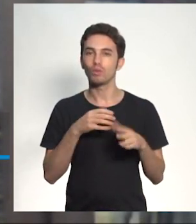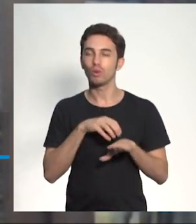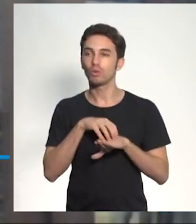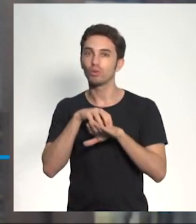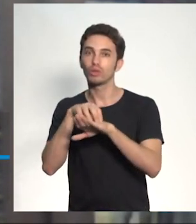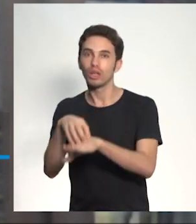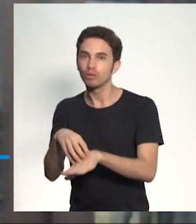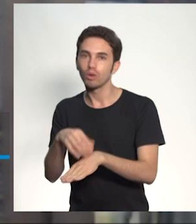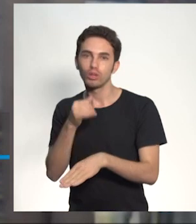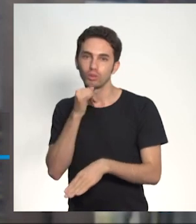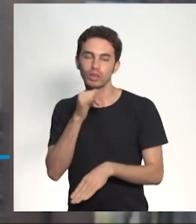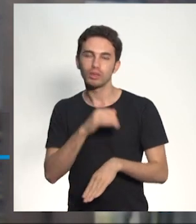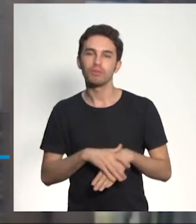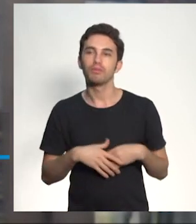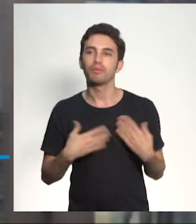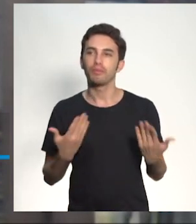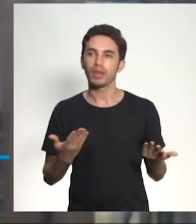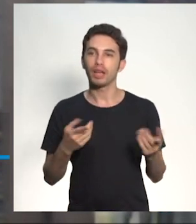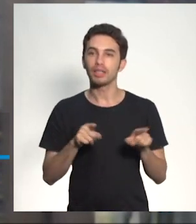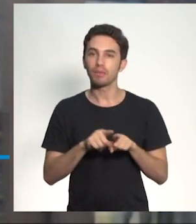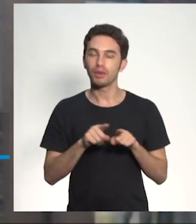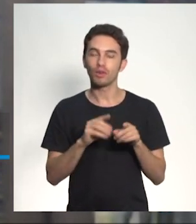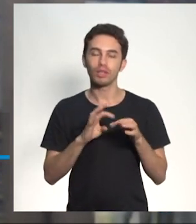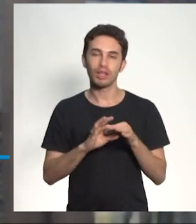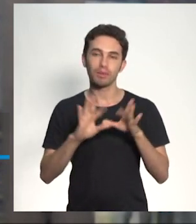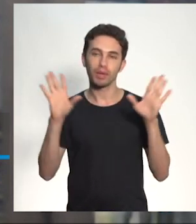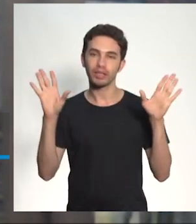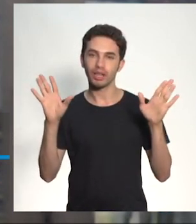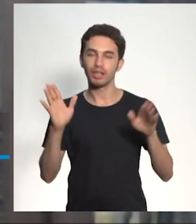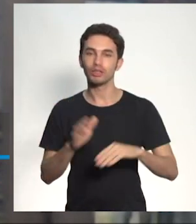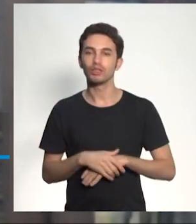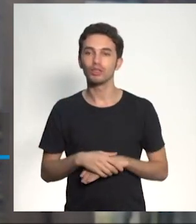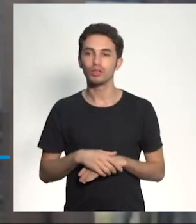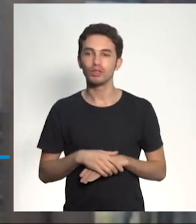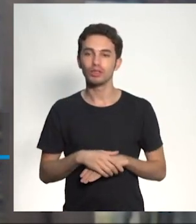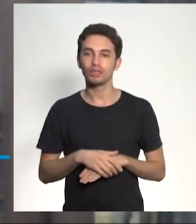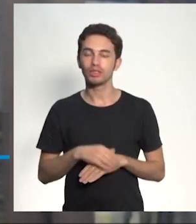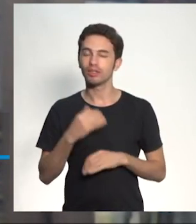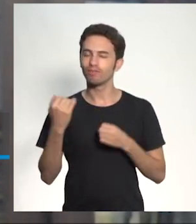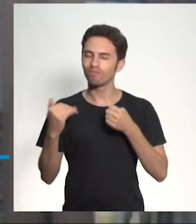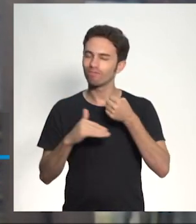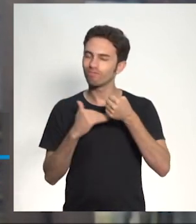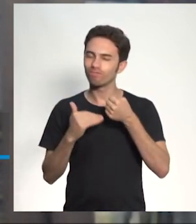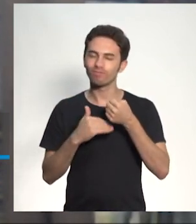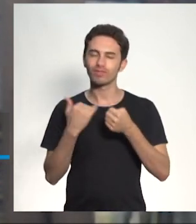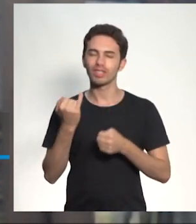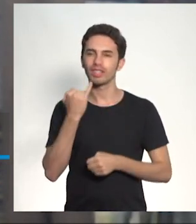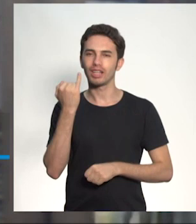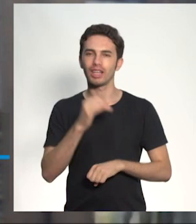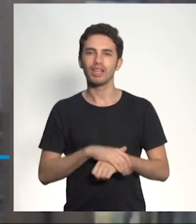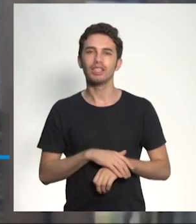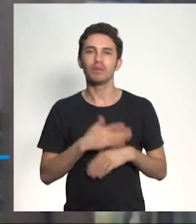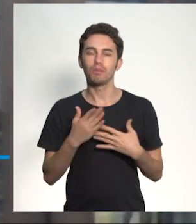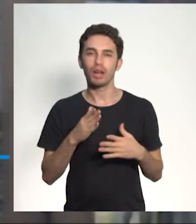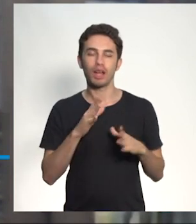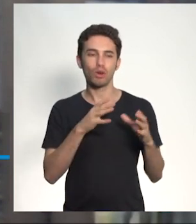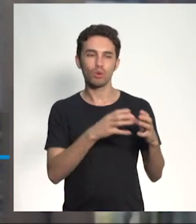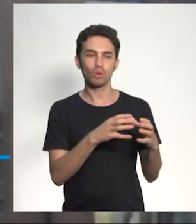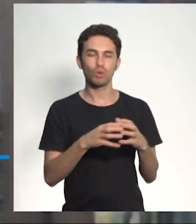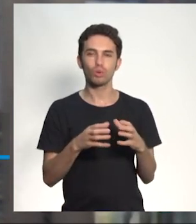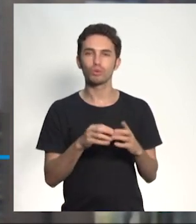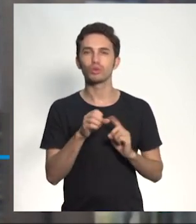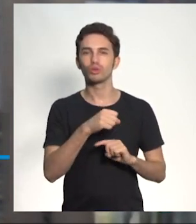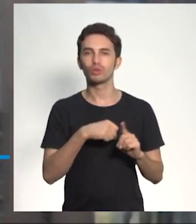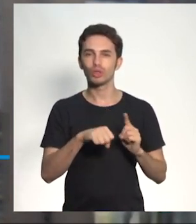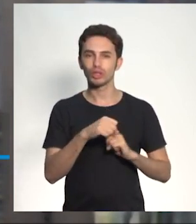Elias? Também falaram sobre a questão da liberdade. É fundamental para a luta de determinados grupos sociais